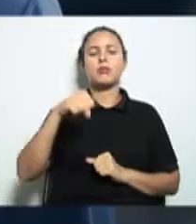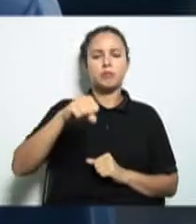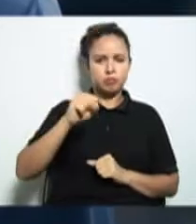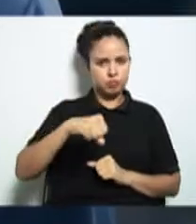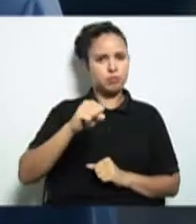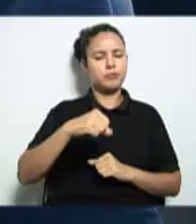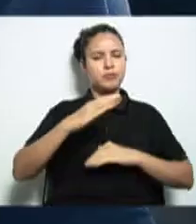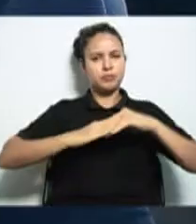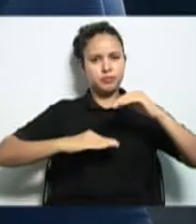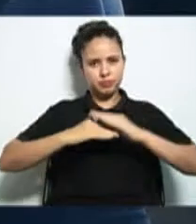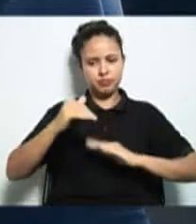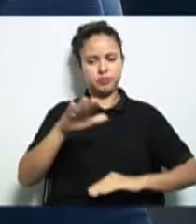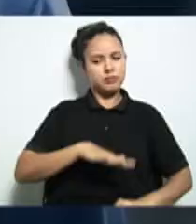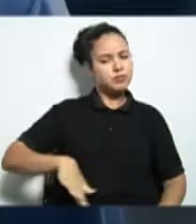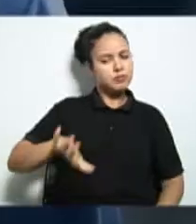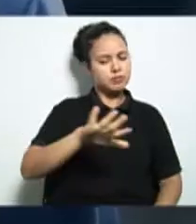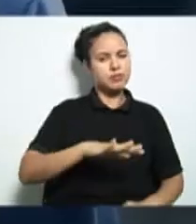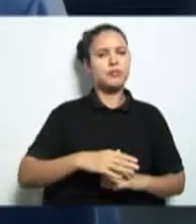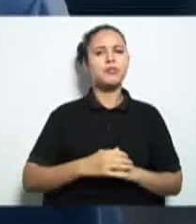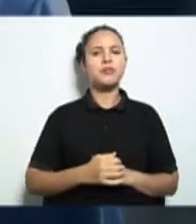já experiente na área.